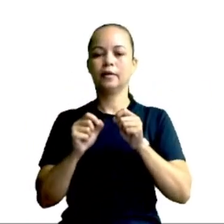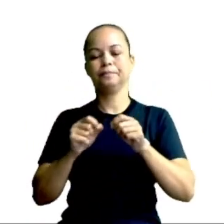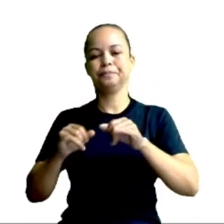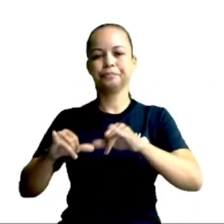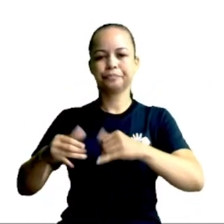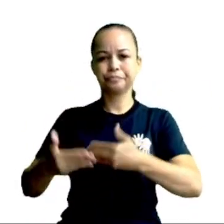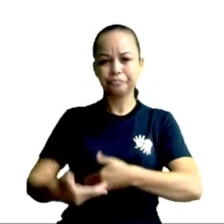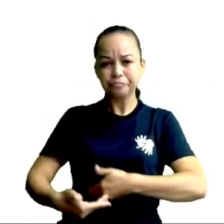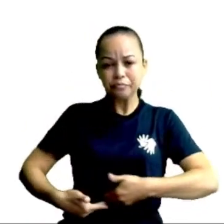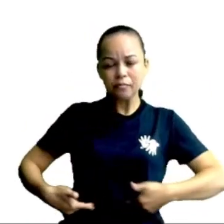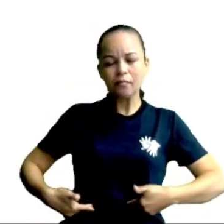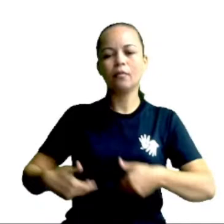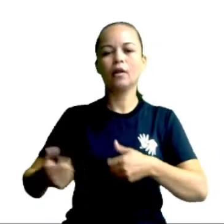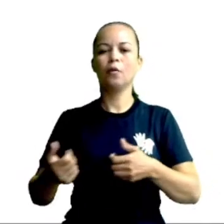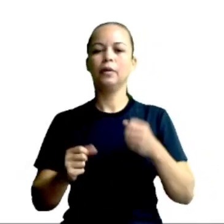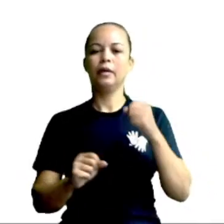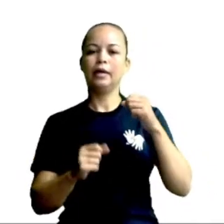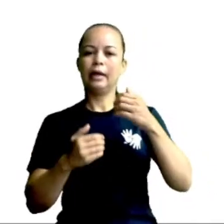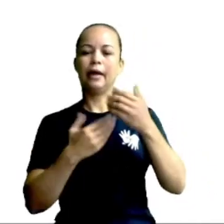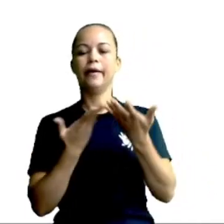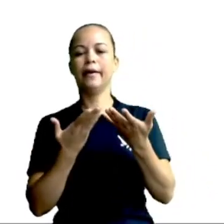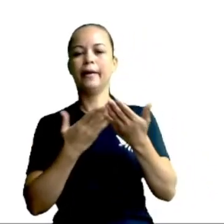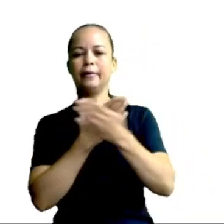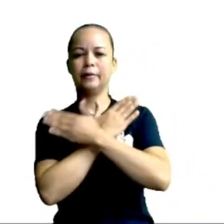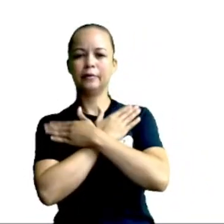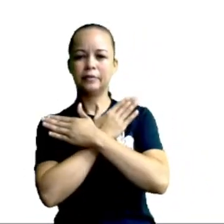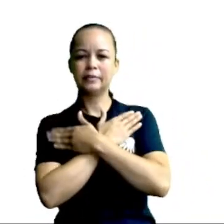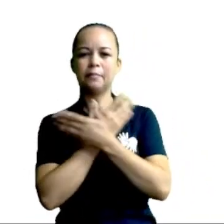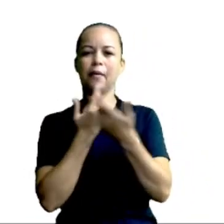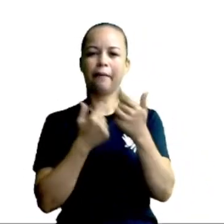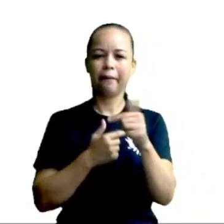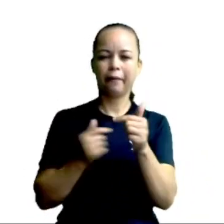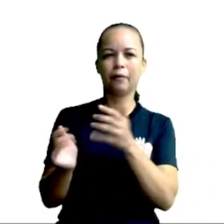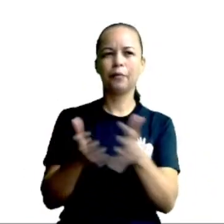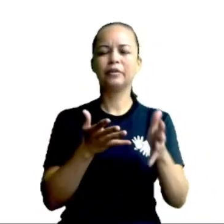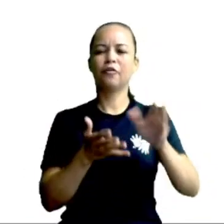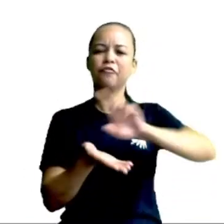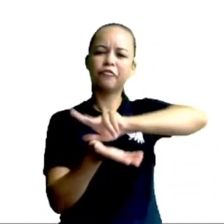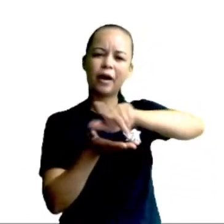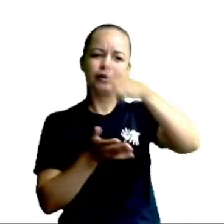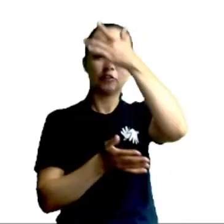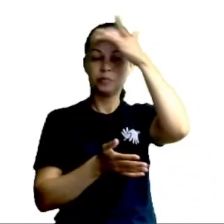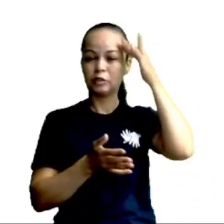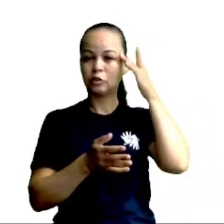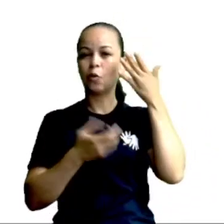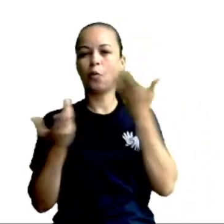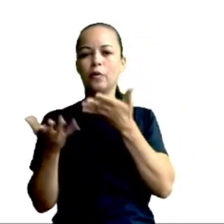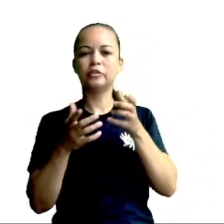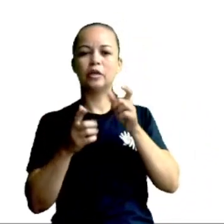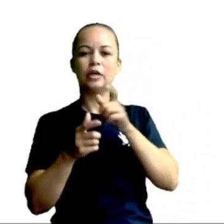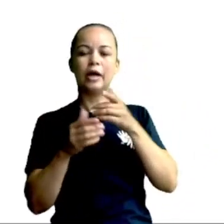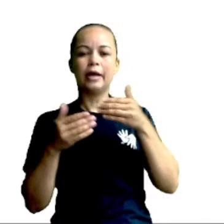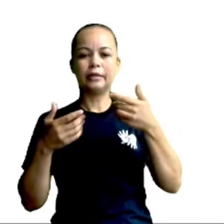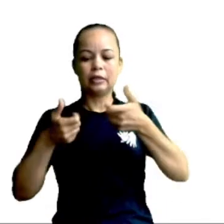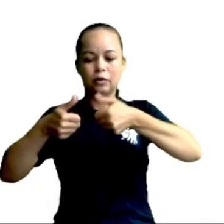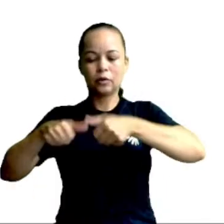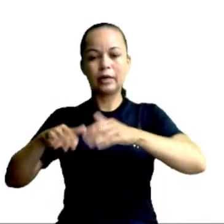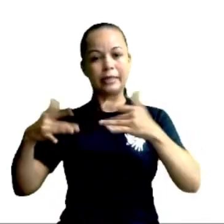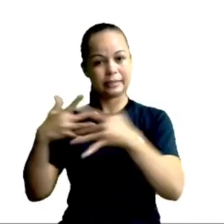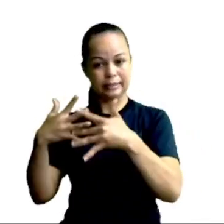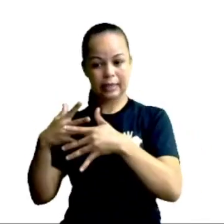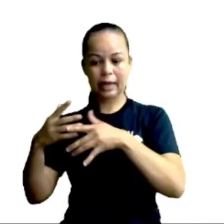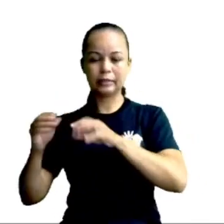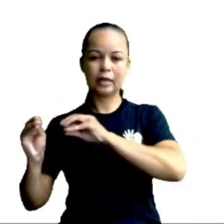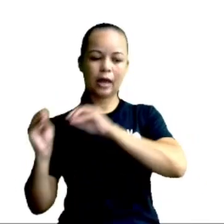saúde, educação e segurança. Então, muitas pessoas saindo das suas cidades para ir para cidades maiores, para conseguir